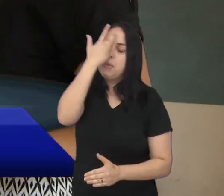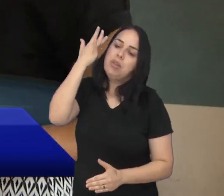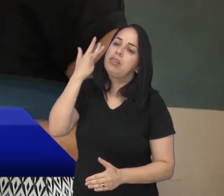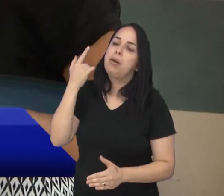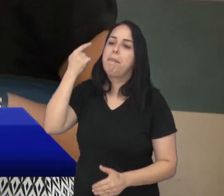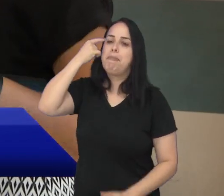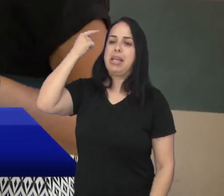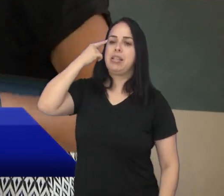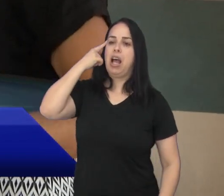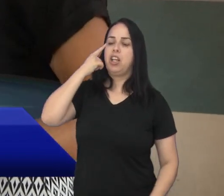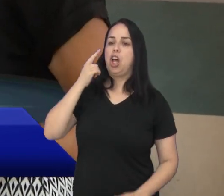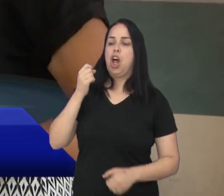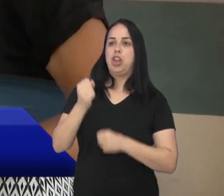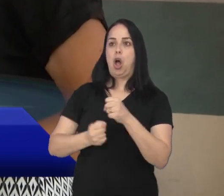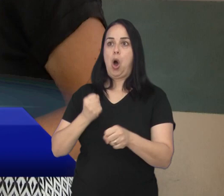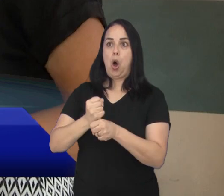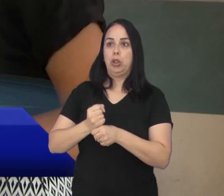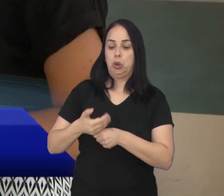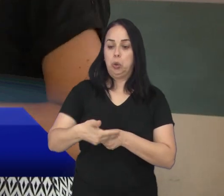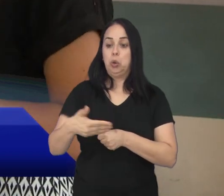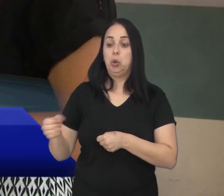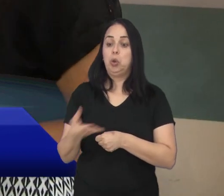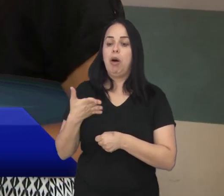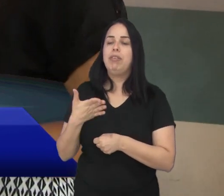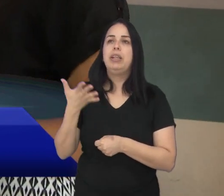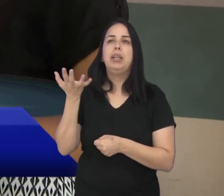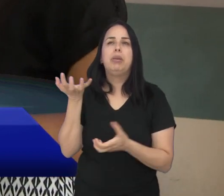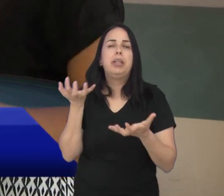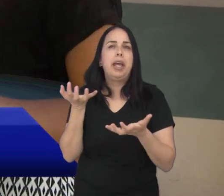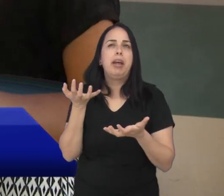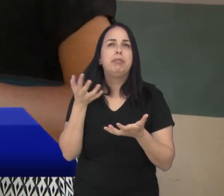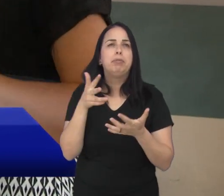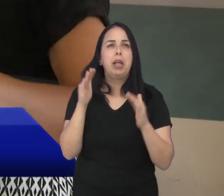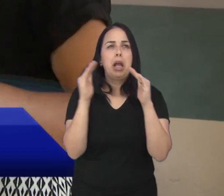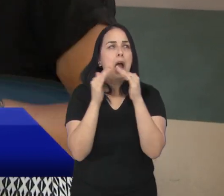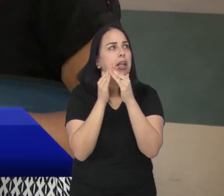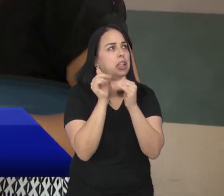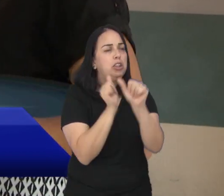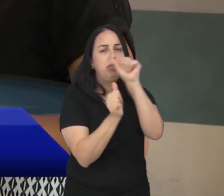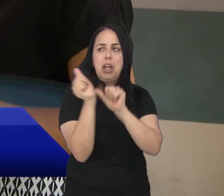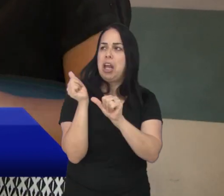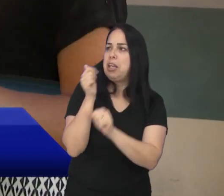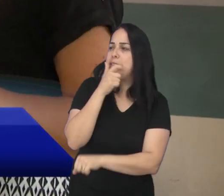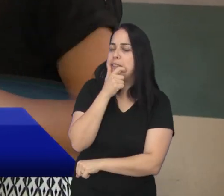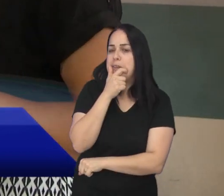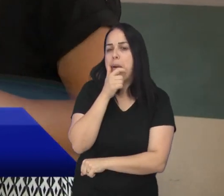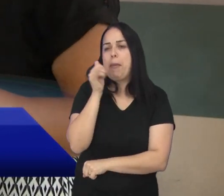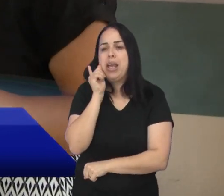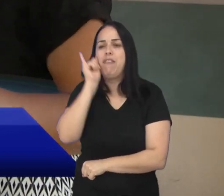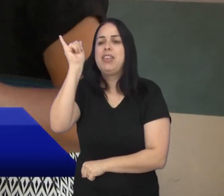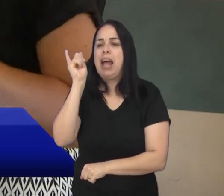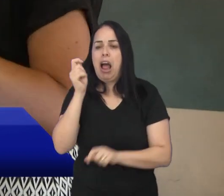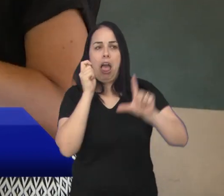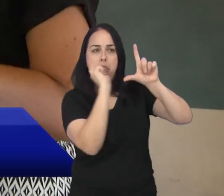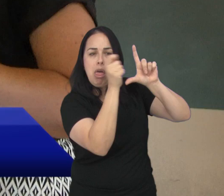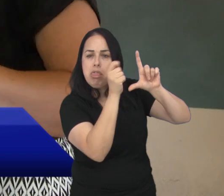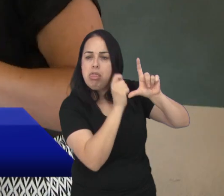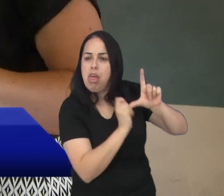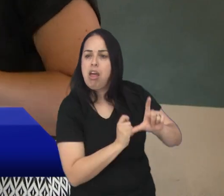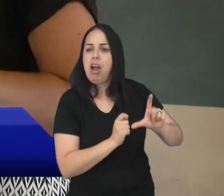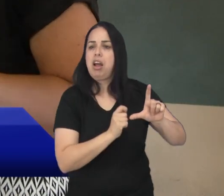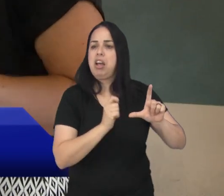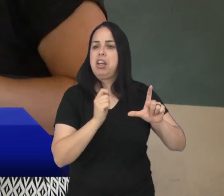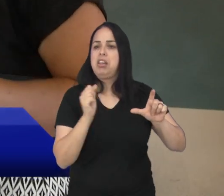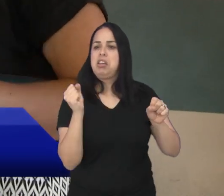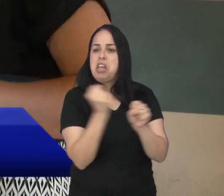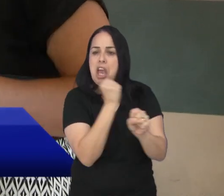muita gente fica pensando no começo do ano, né? Vou fazer alguma coisa diferente, mas não quer fazer sujeira em casa ou não quer mexer com um martelo